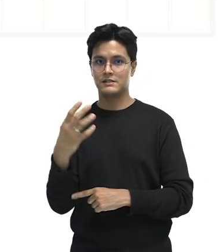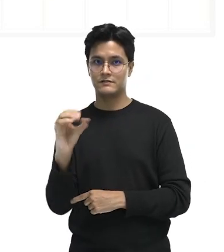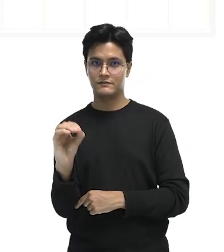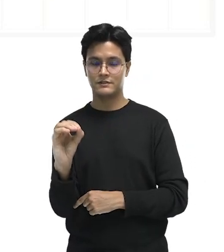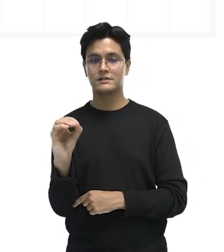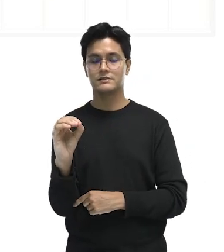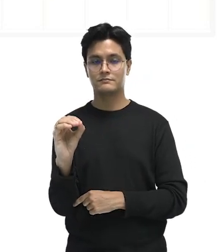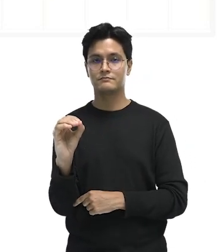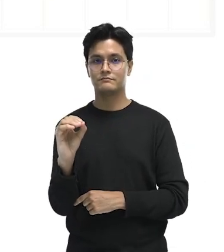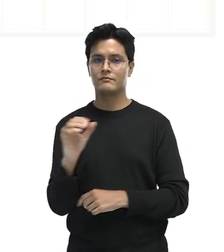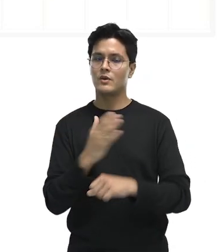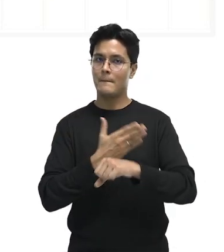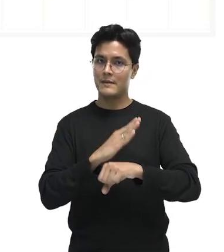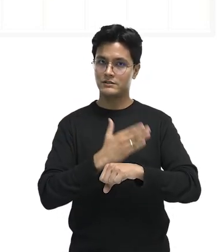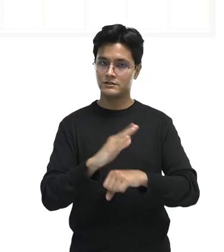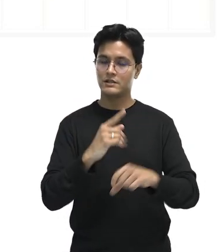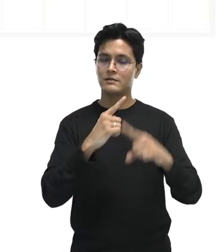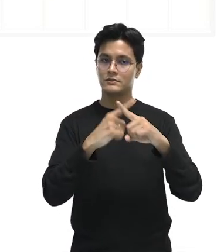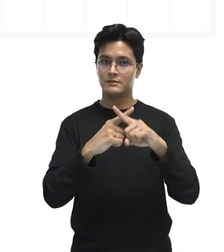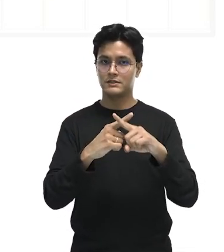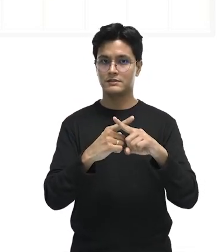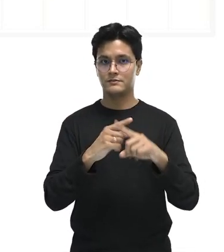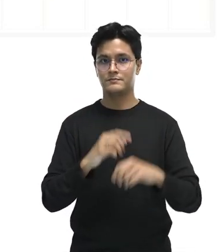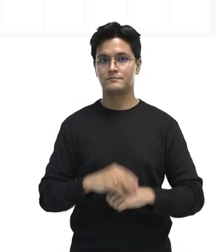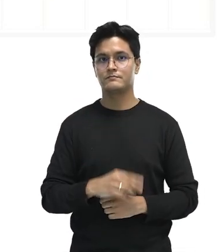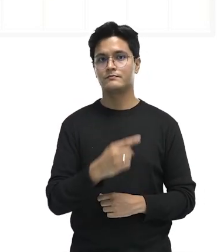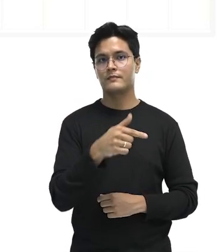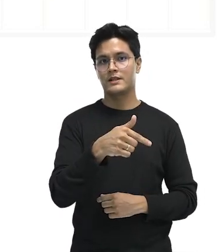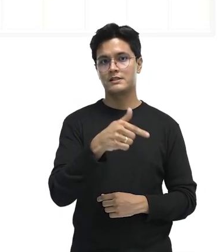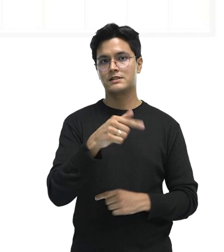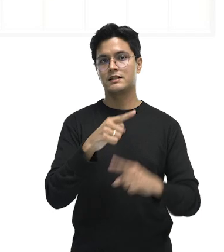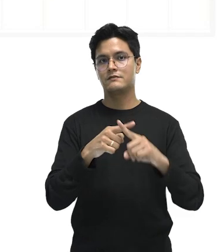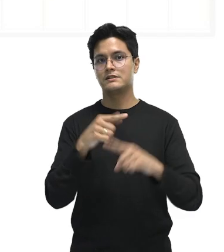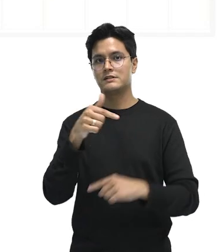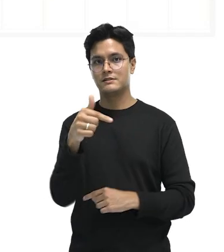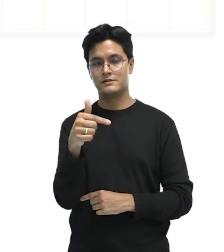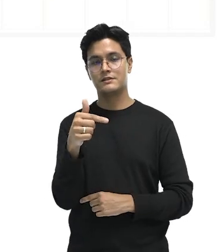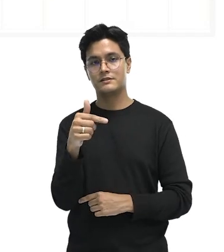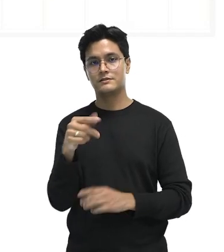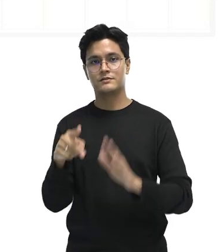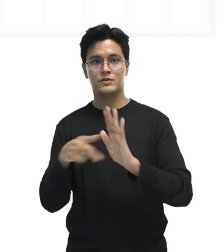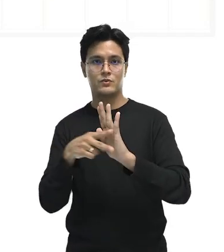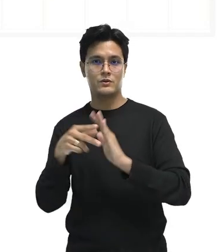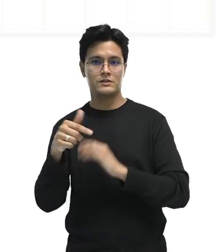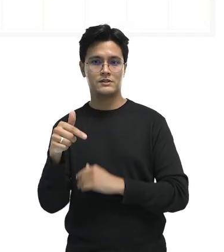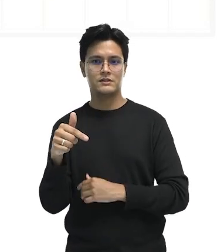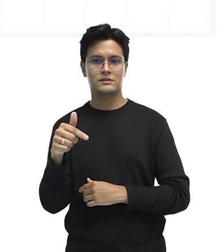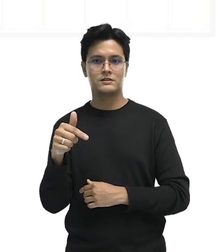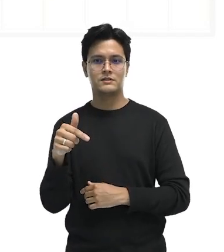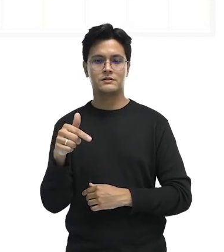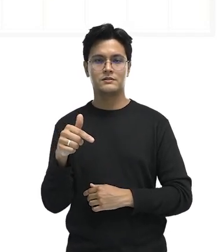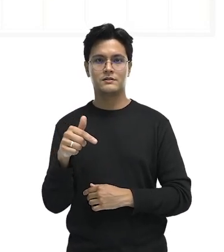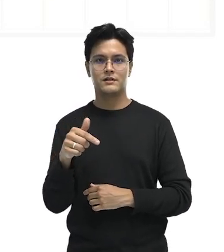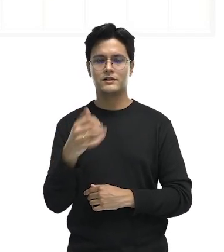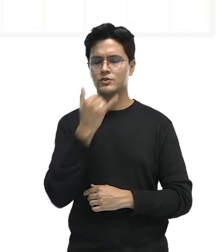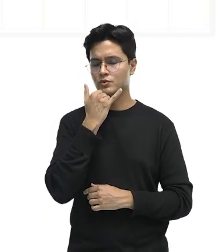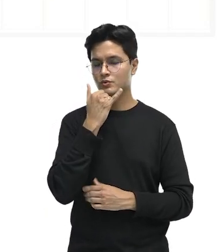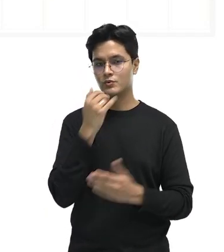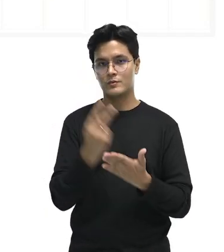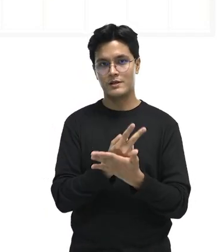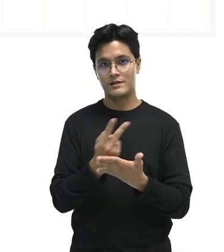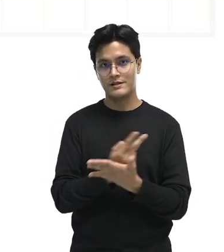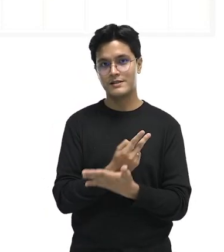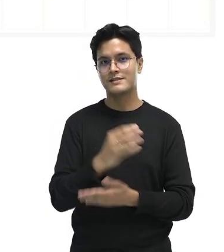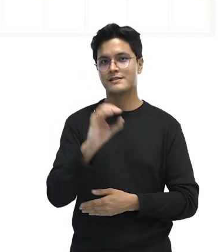Vamos exercitar aqui a multiplicação então, né? 7 vezes 0, 7. Aqui vai... Opa! 7 não,